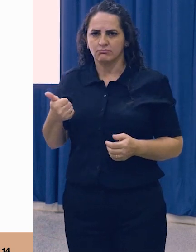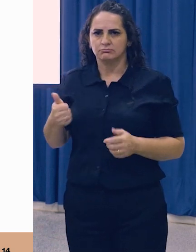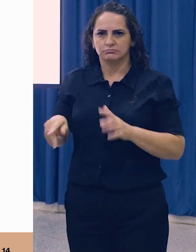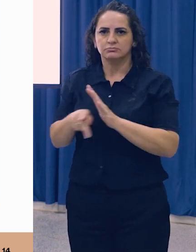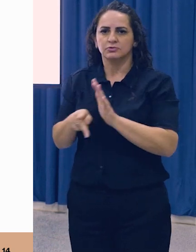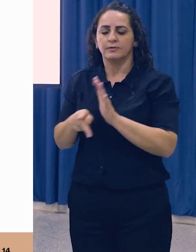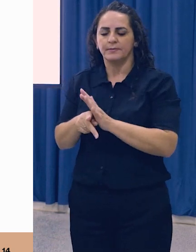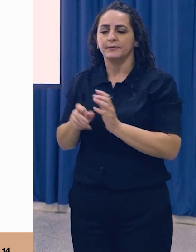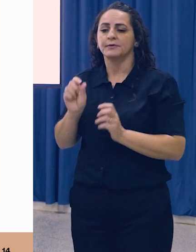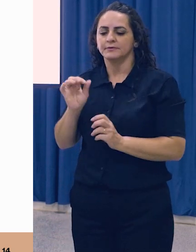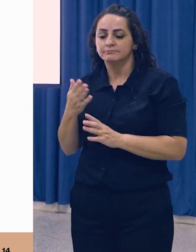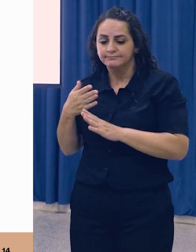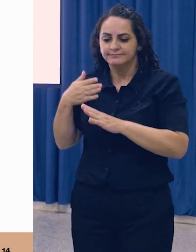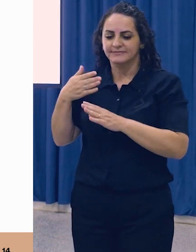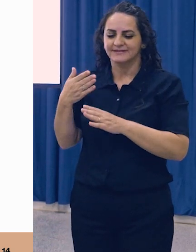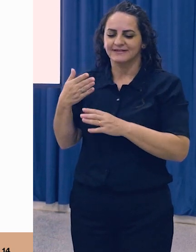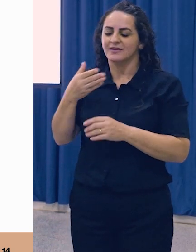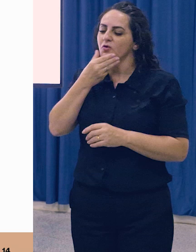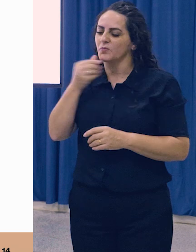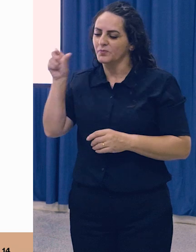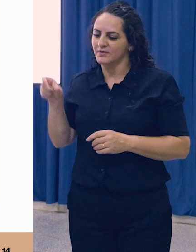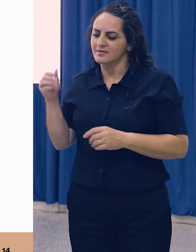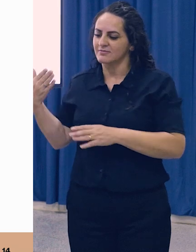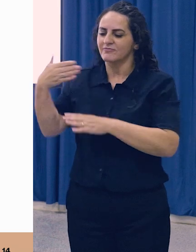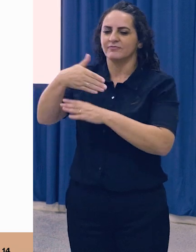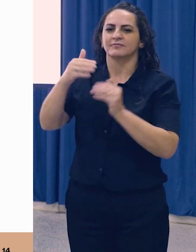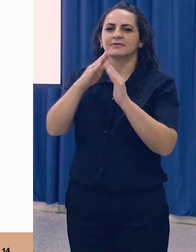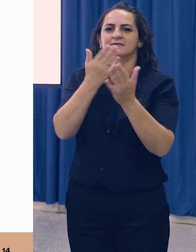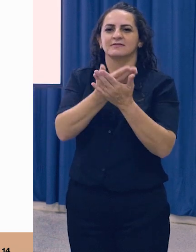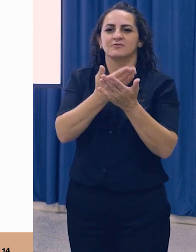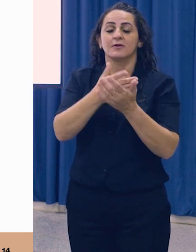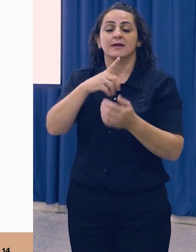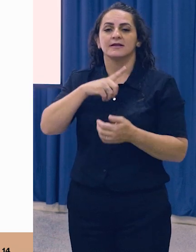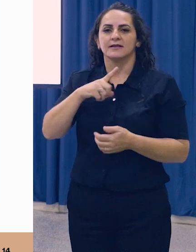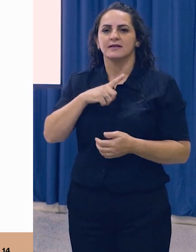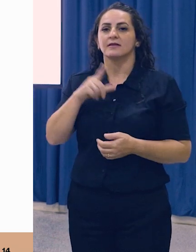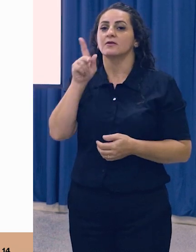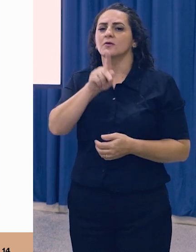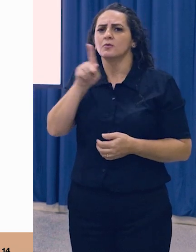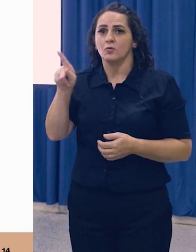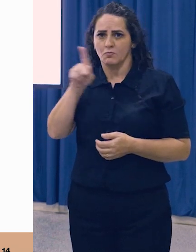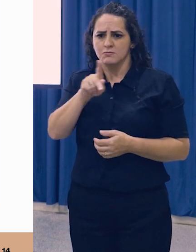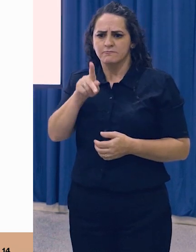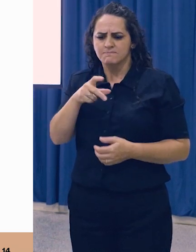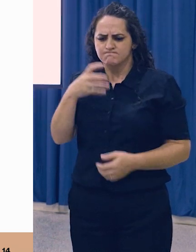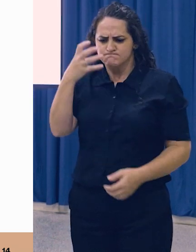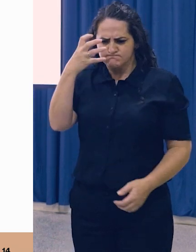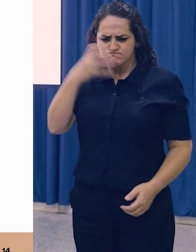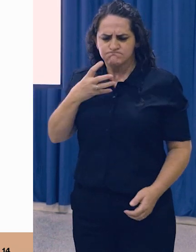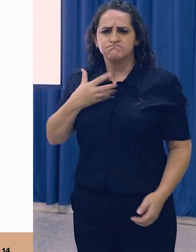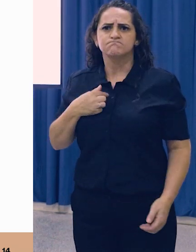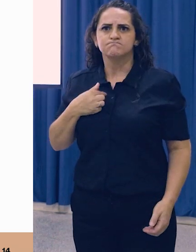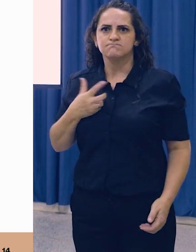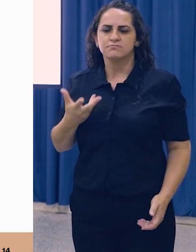acaba entrando numa escola que tem um professor, né, um tutor muito agressivo,